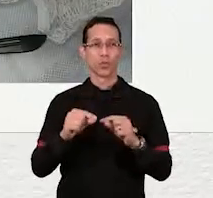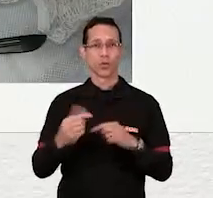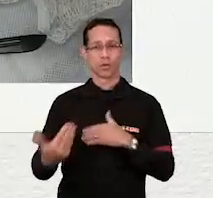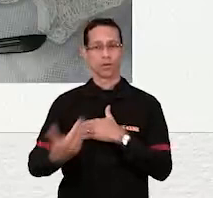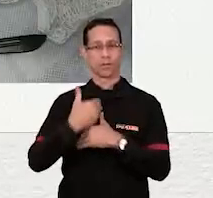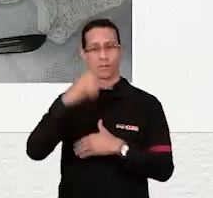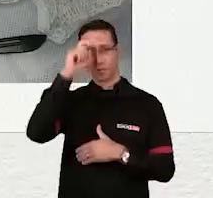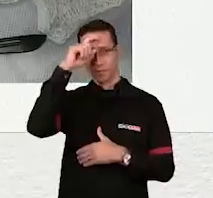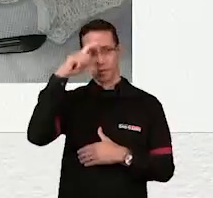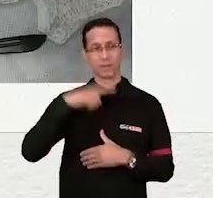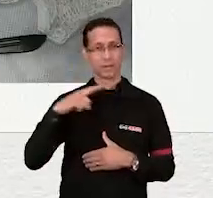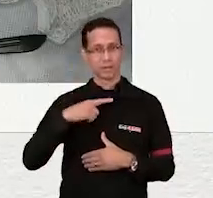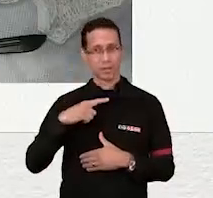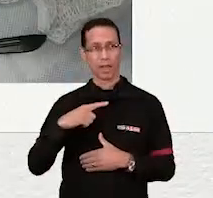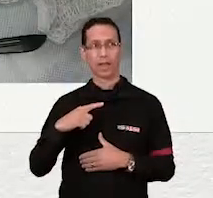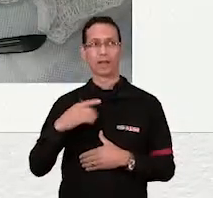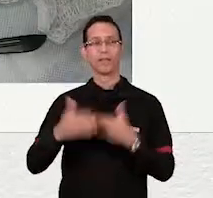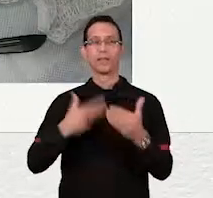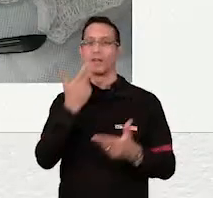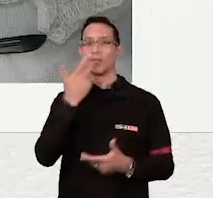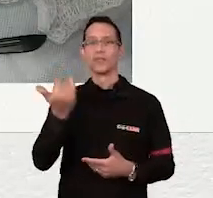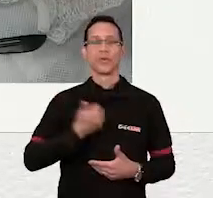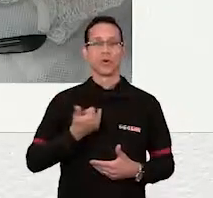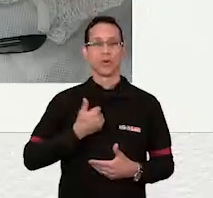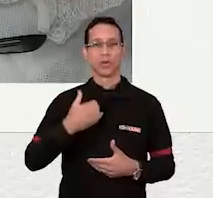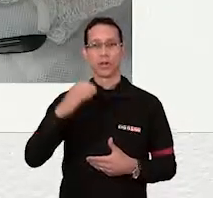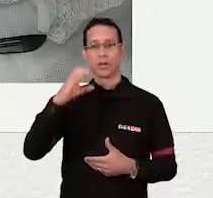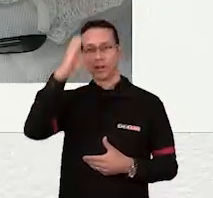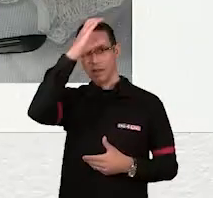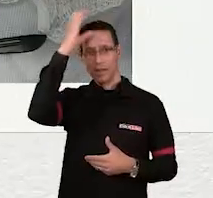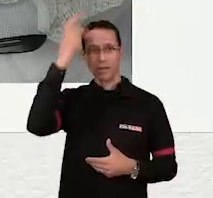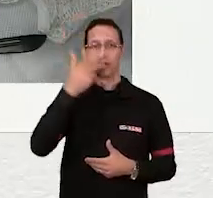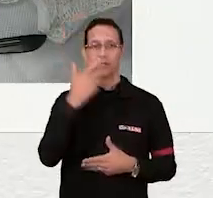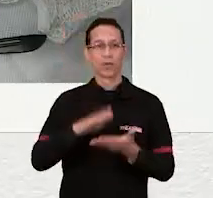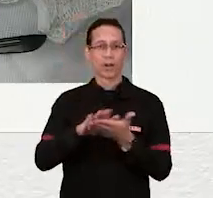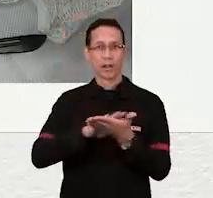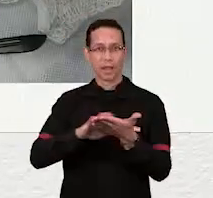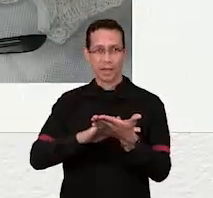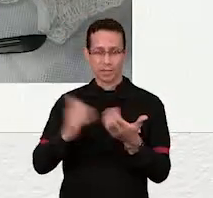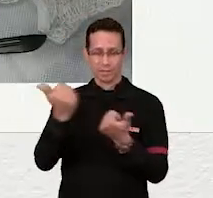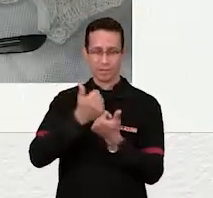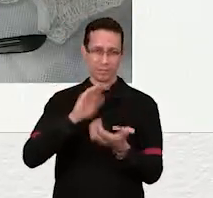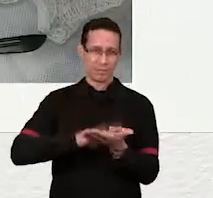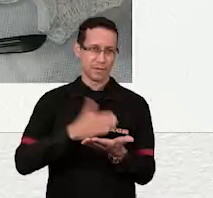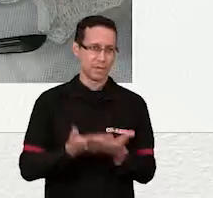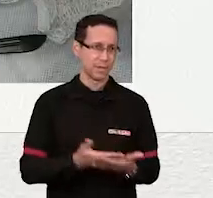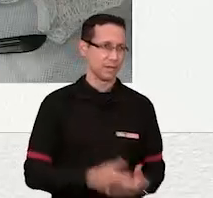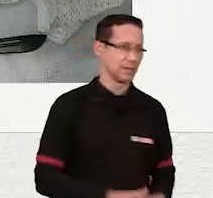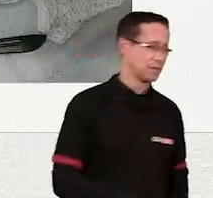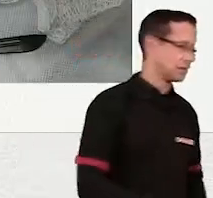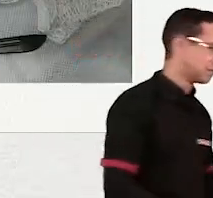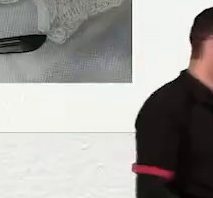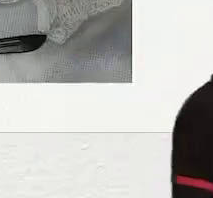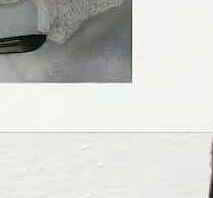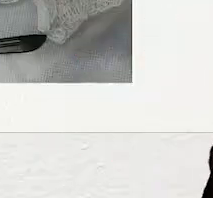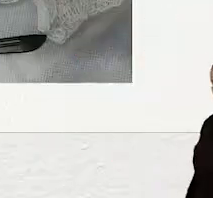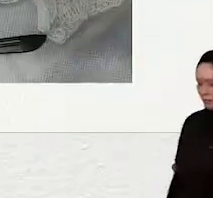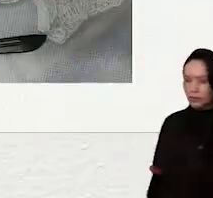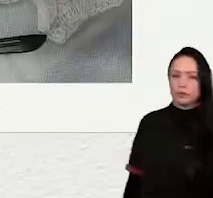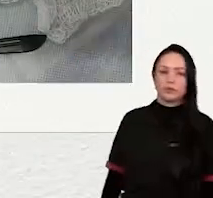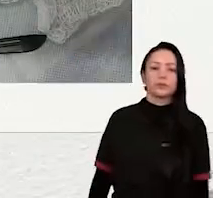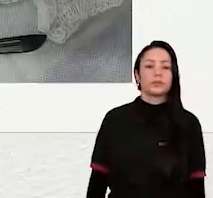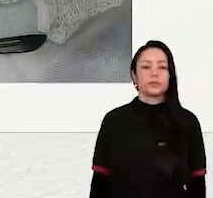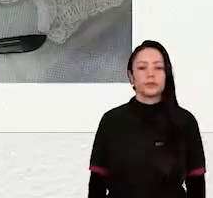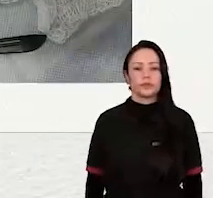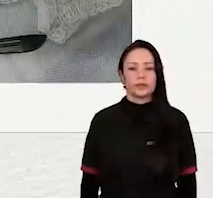clínica, viu um pug com colisteatoma, falou para a cliente sem eu falar nada para ela, independente da mão que operar, vai